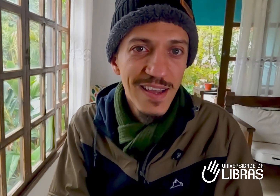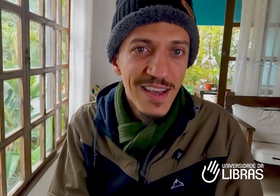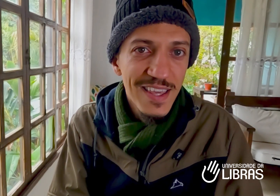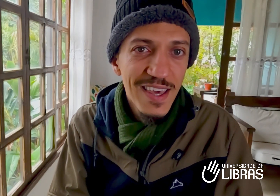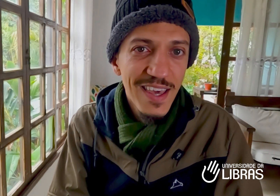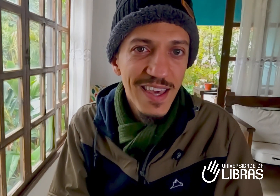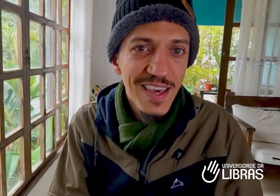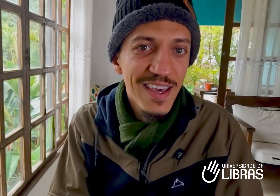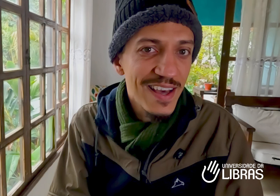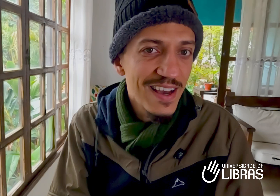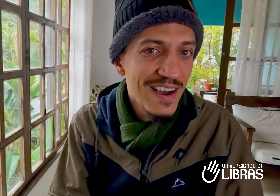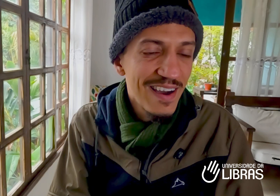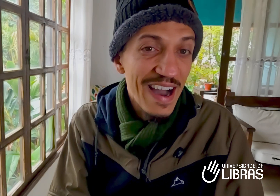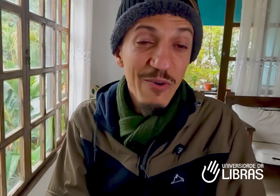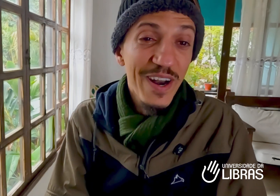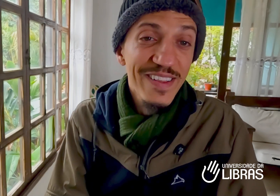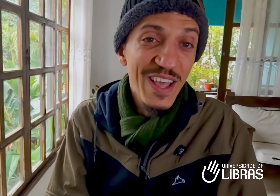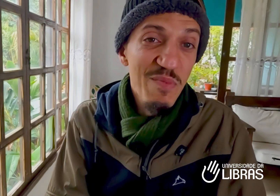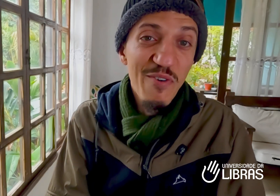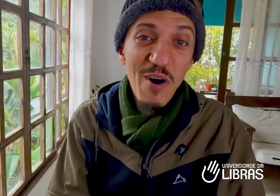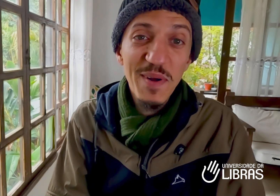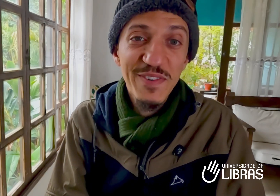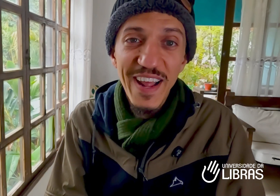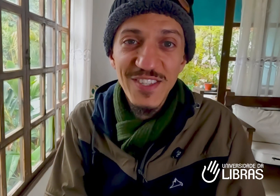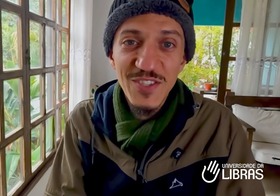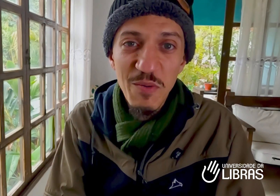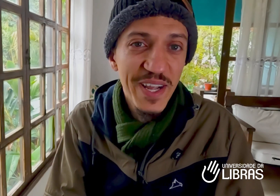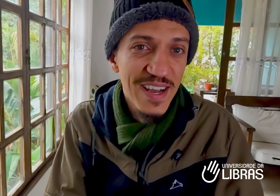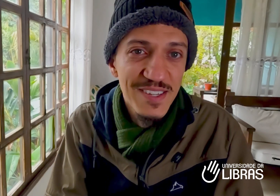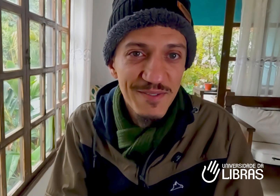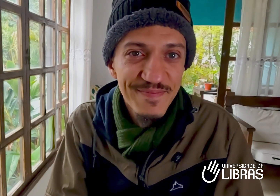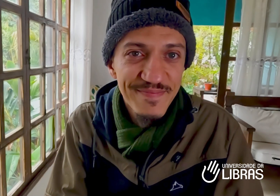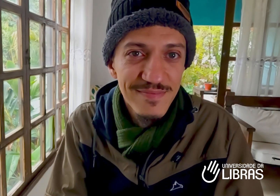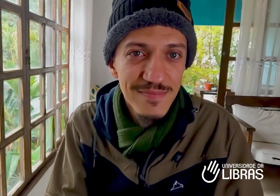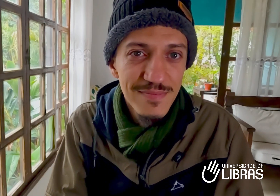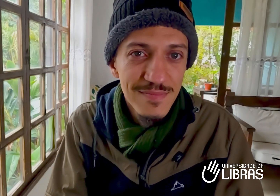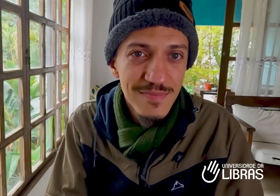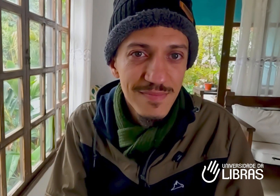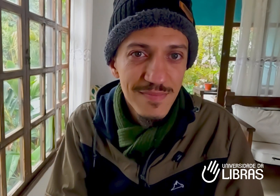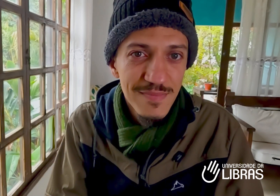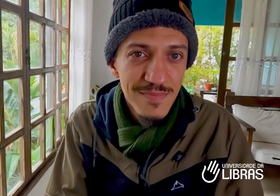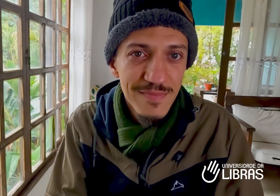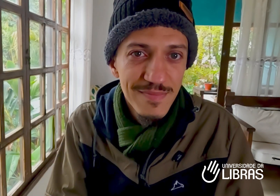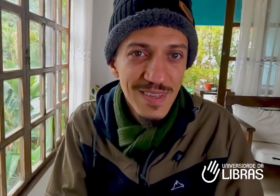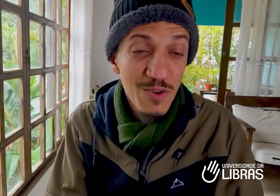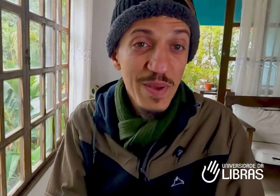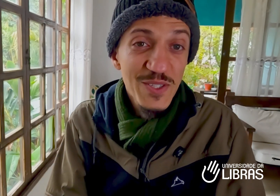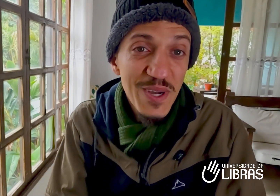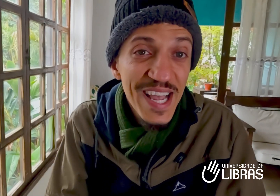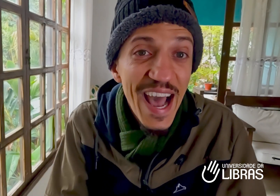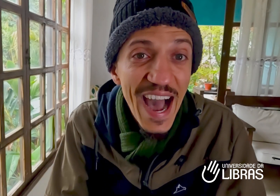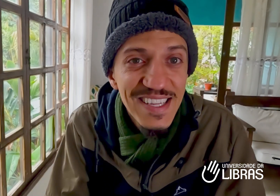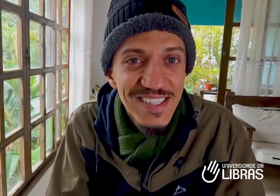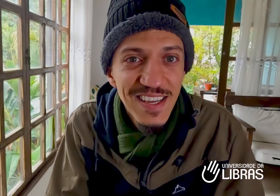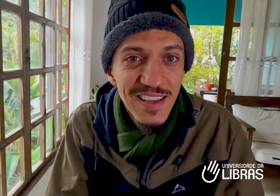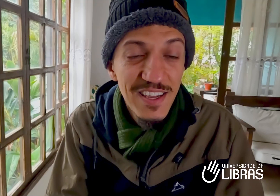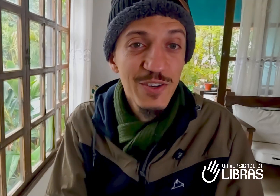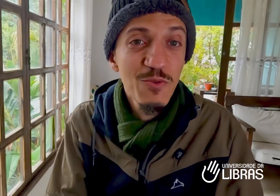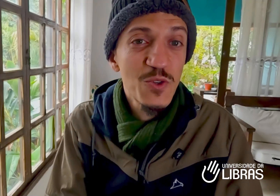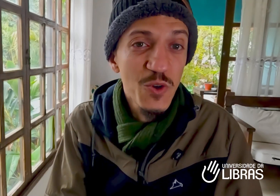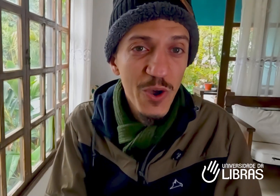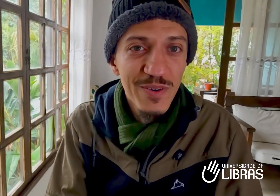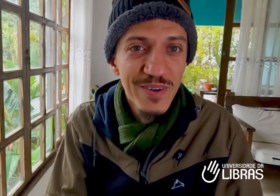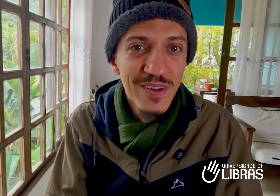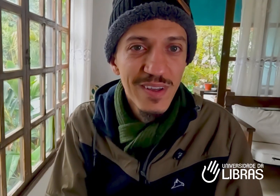família que agora têm uma forma diferente de comunicação. São pessoas reais que